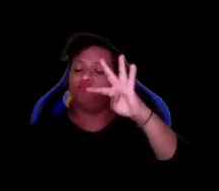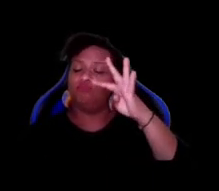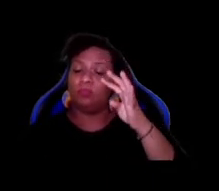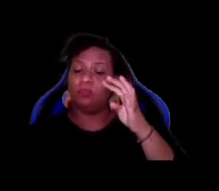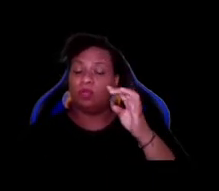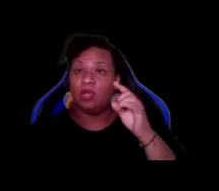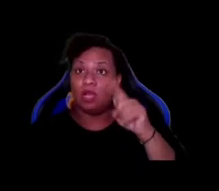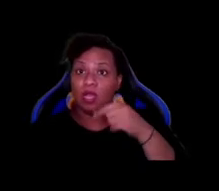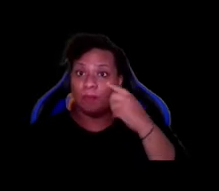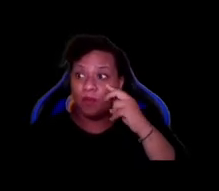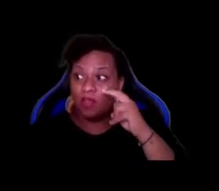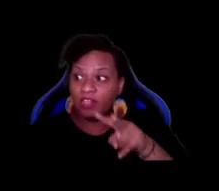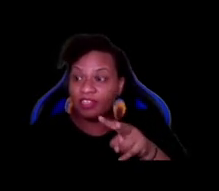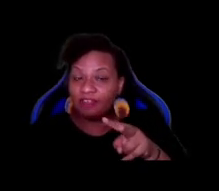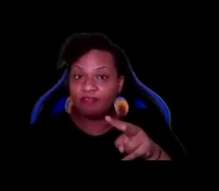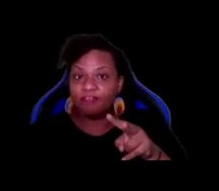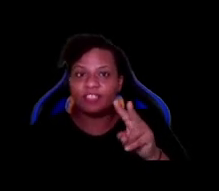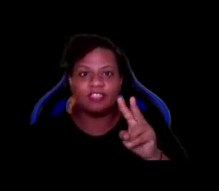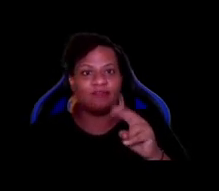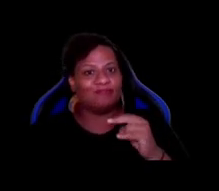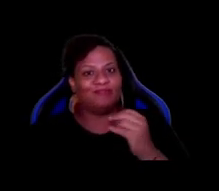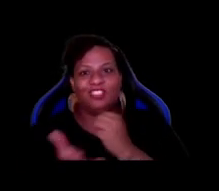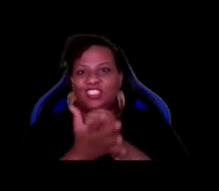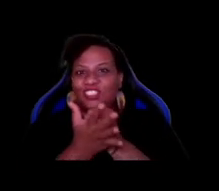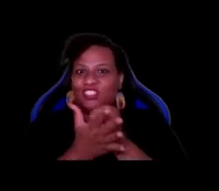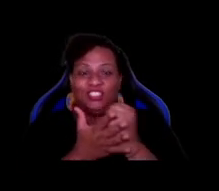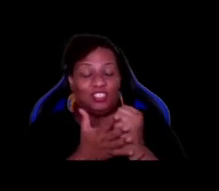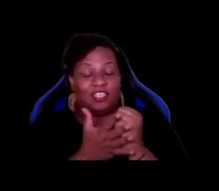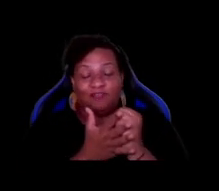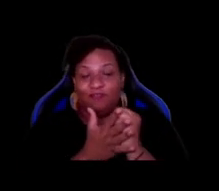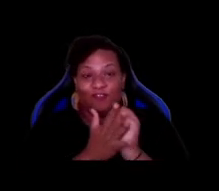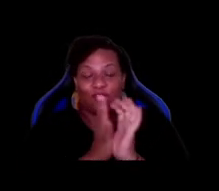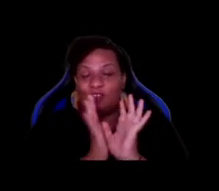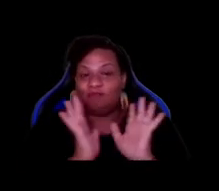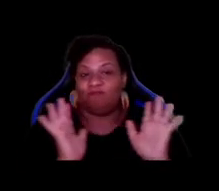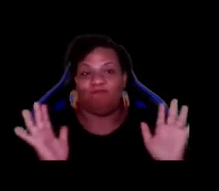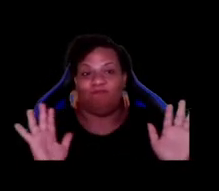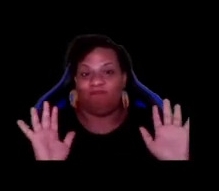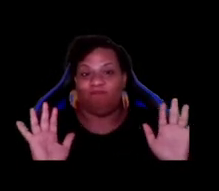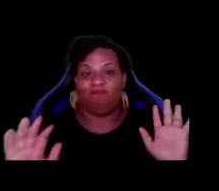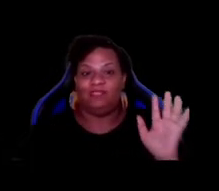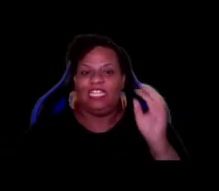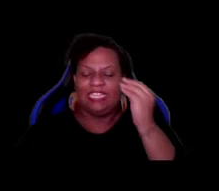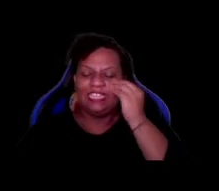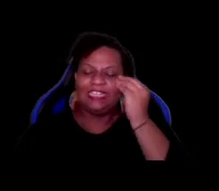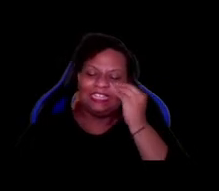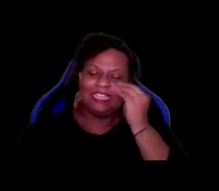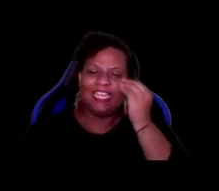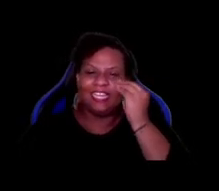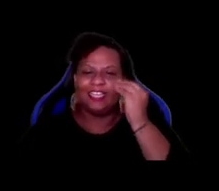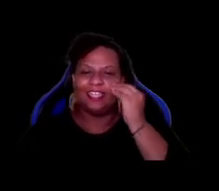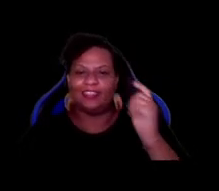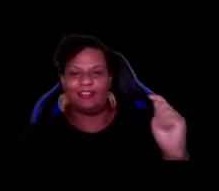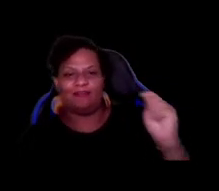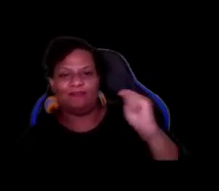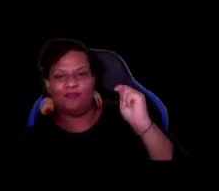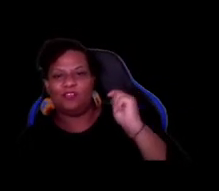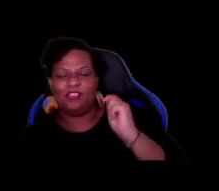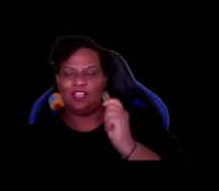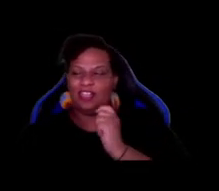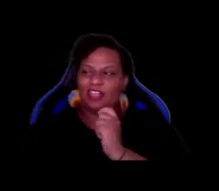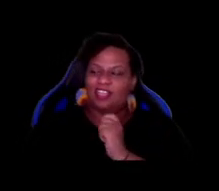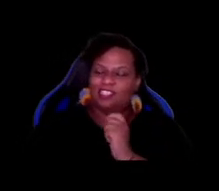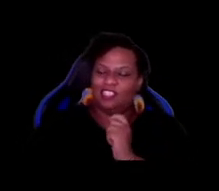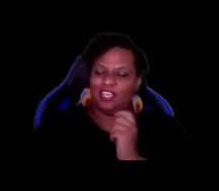que não ia ter jeito mesmo, né? Mesmo tentando tirar de um lado, puxar de outro,